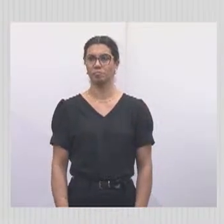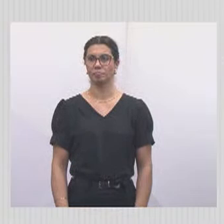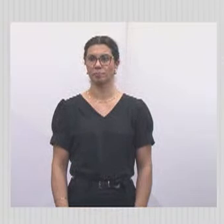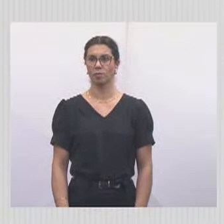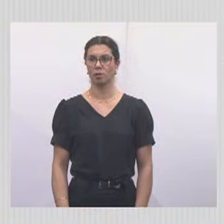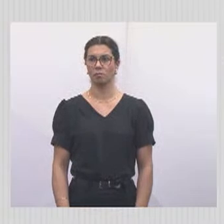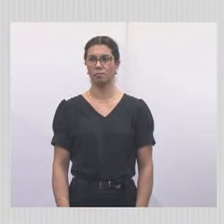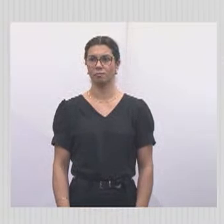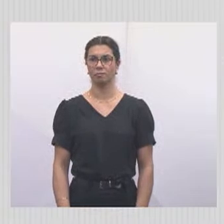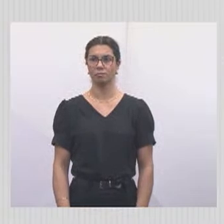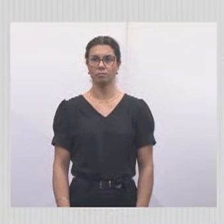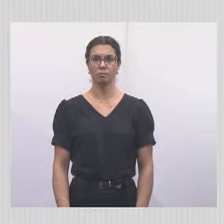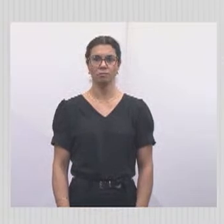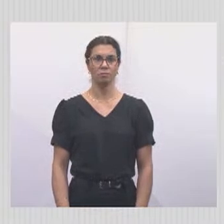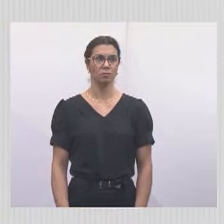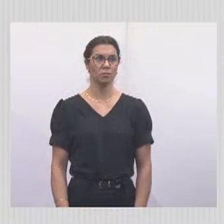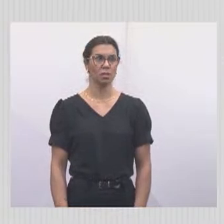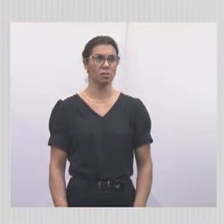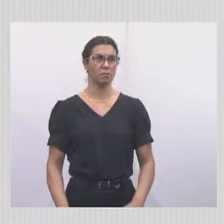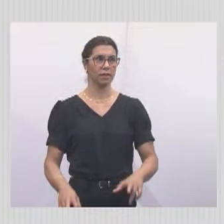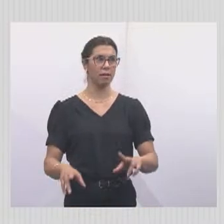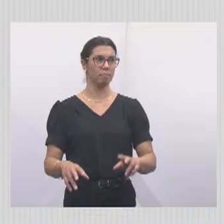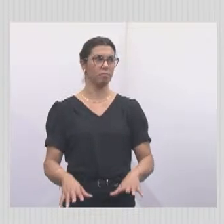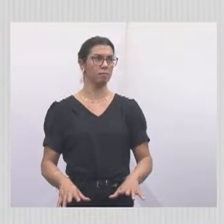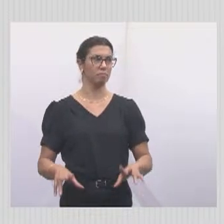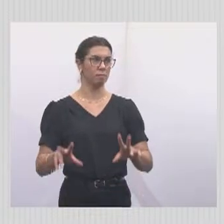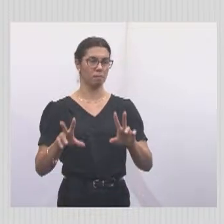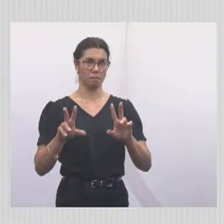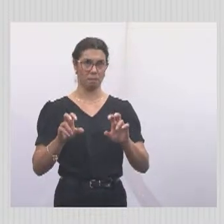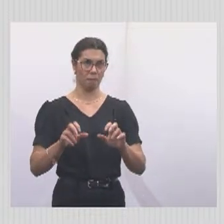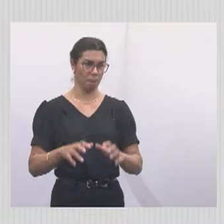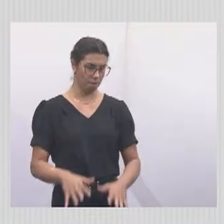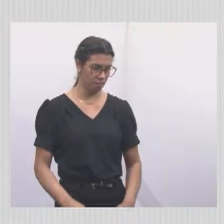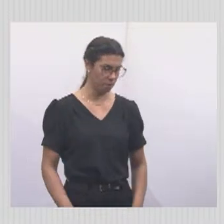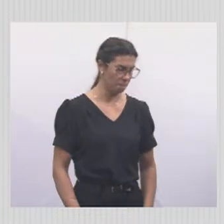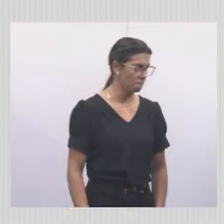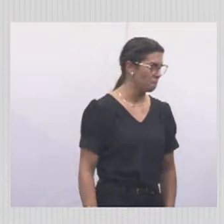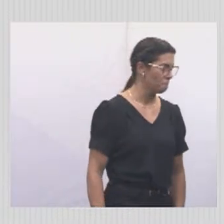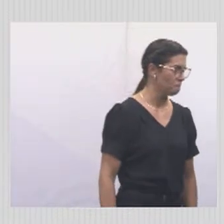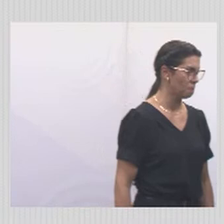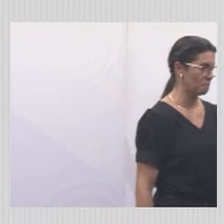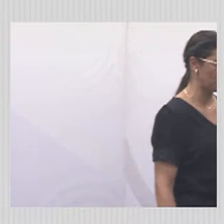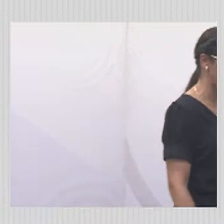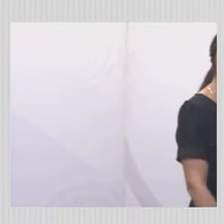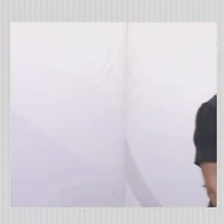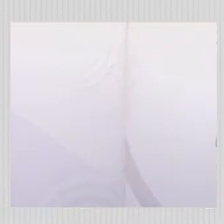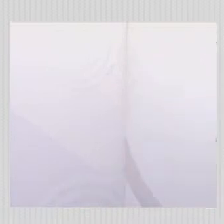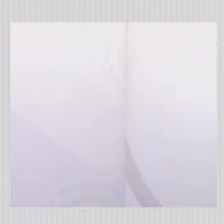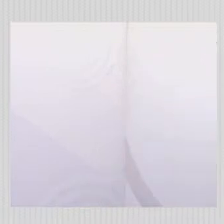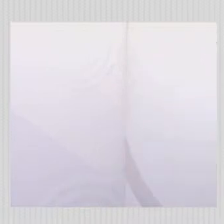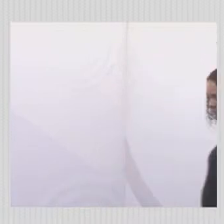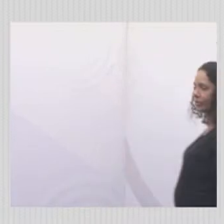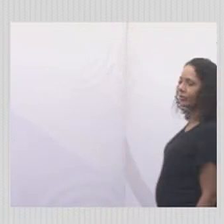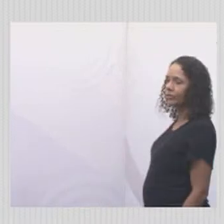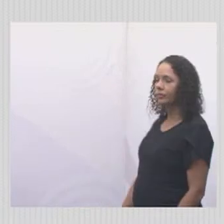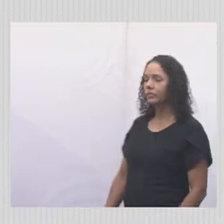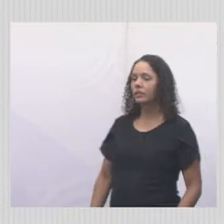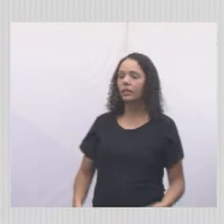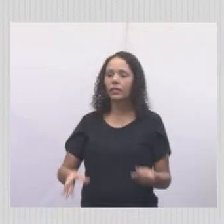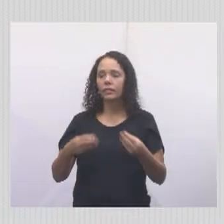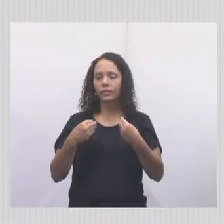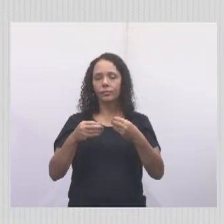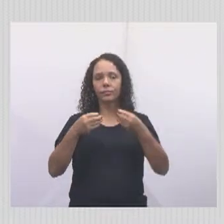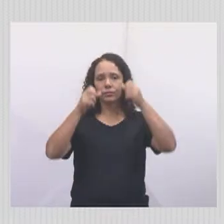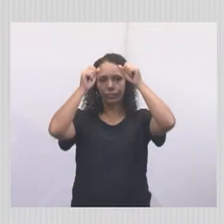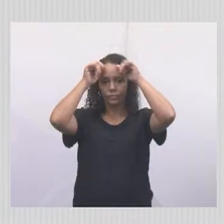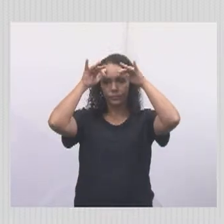Pessoal, a questão da carteirinha do autismo, né, uma lei federal, também uma lei estadual, saiu o decreto aí do prefeito. E eu gostaria